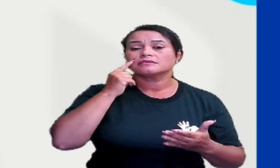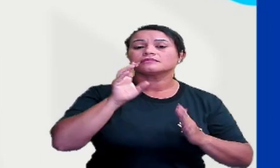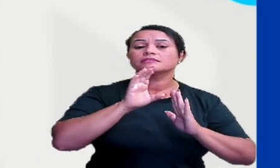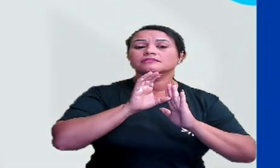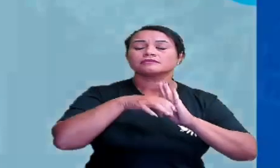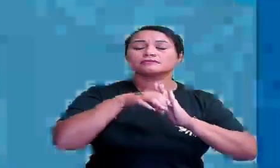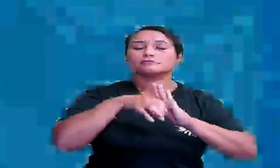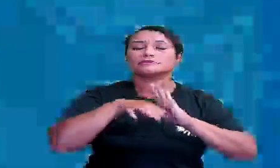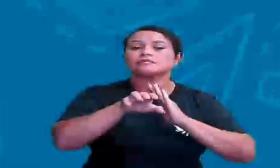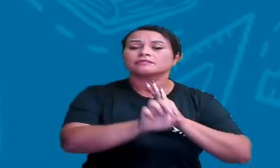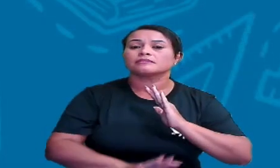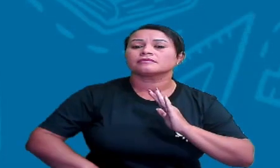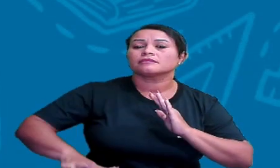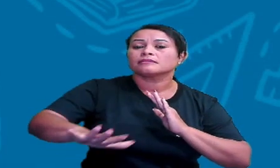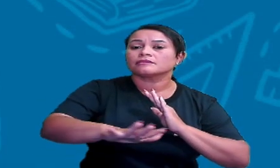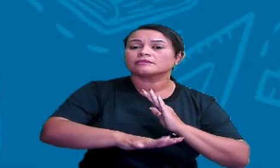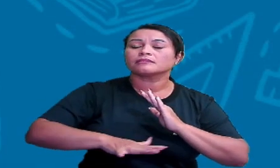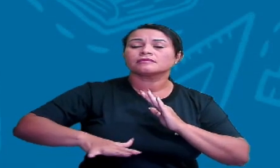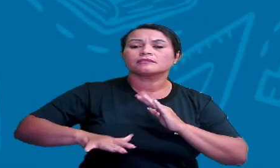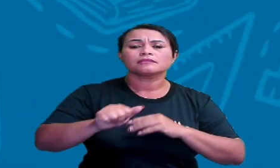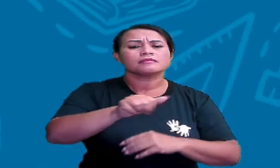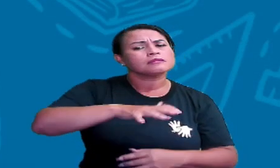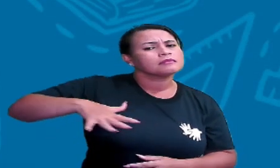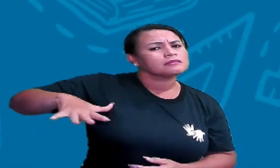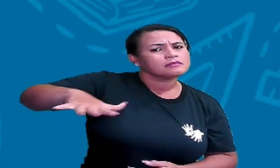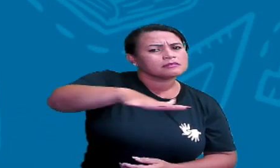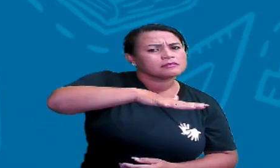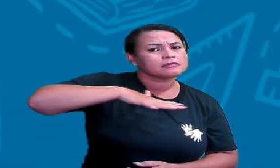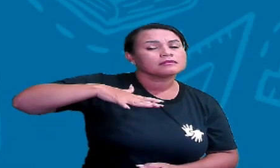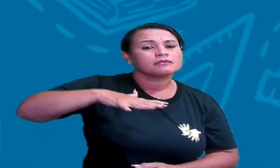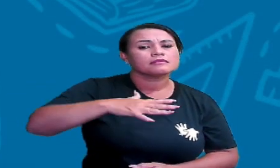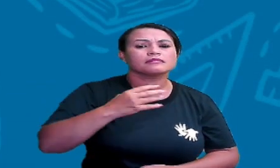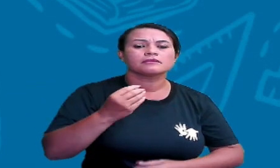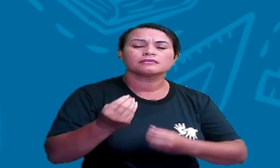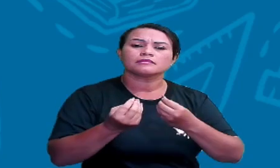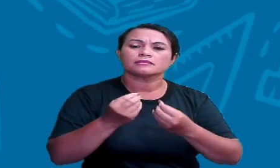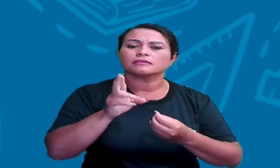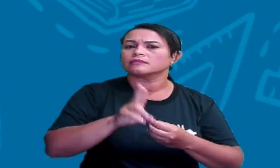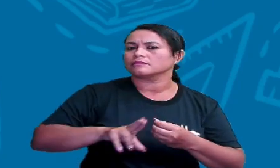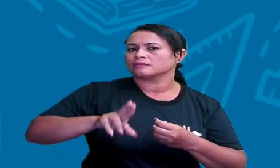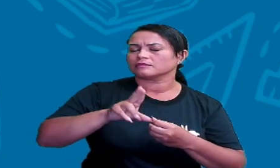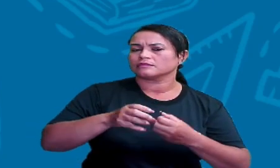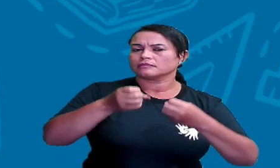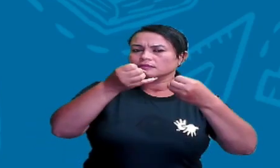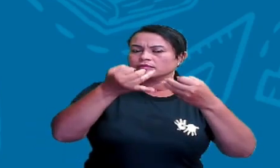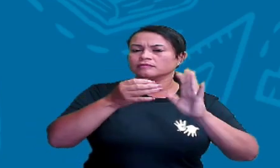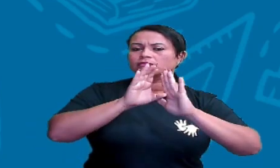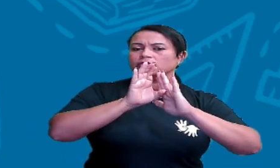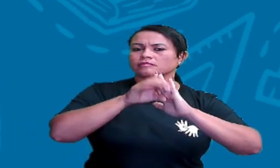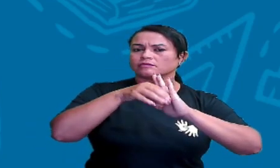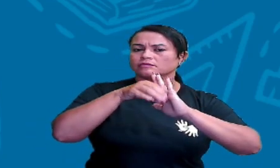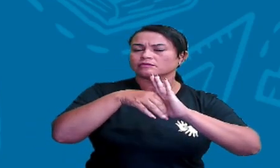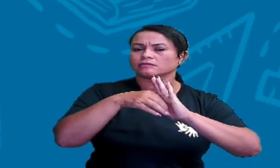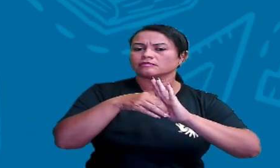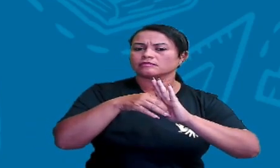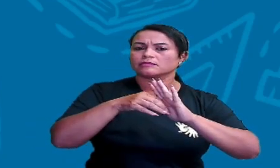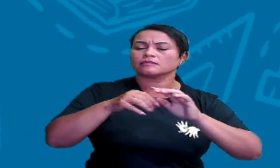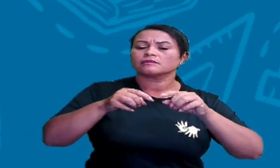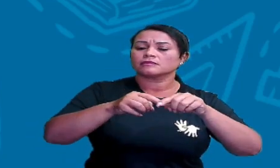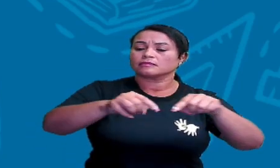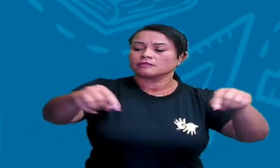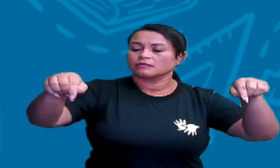de território. O território é usualmente definido como um espaço de área delimitado